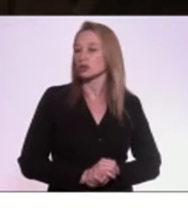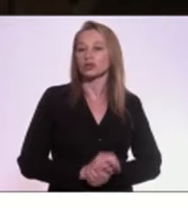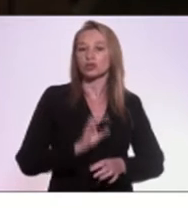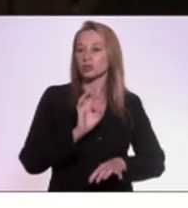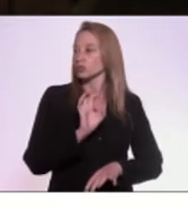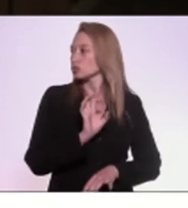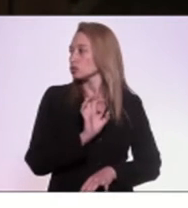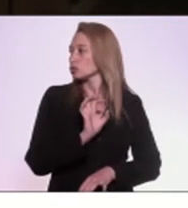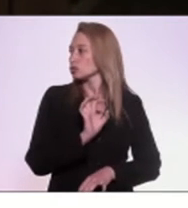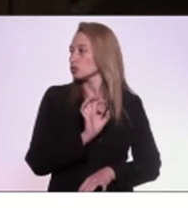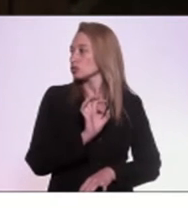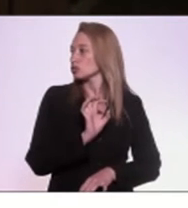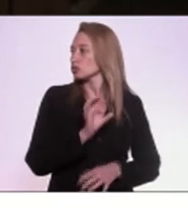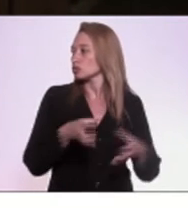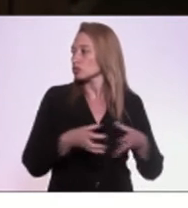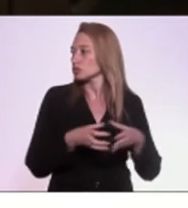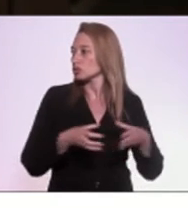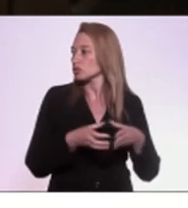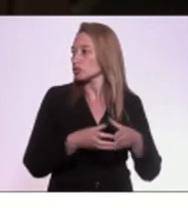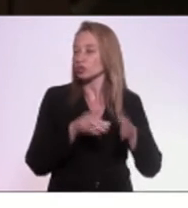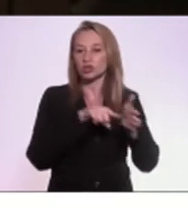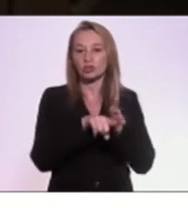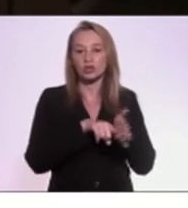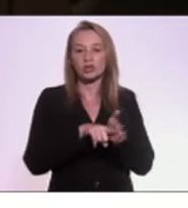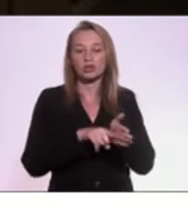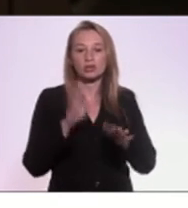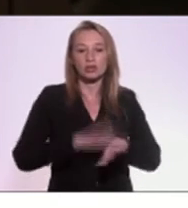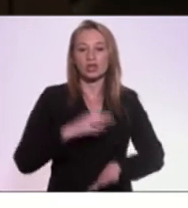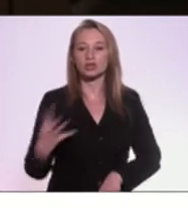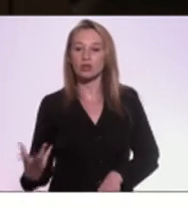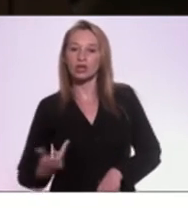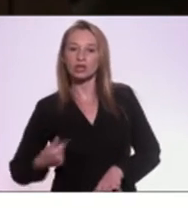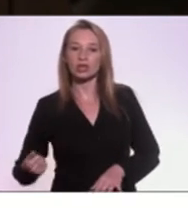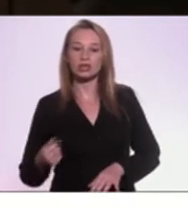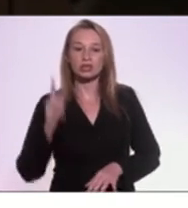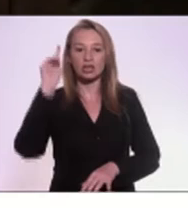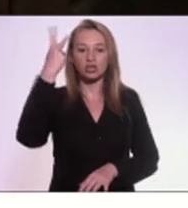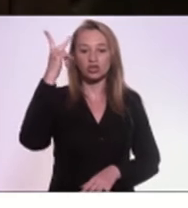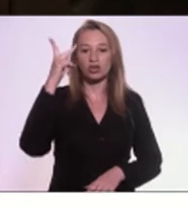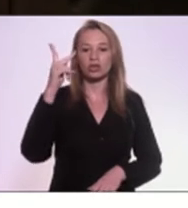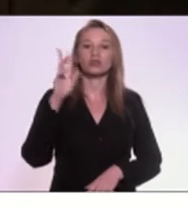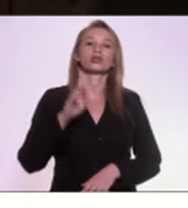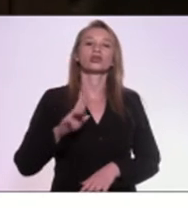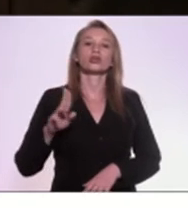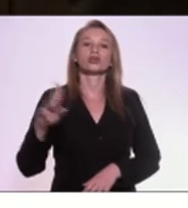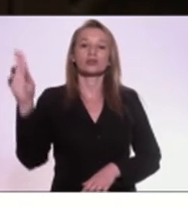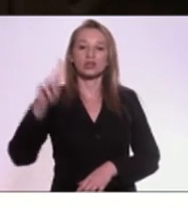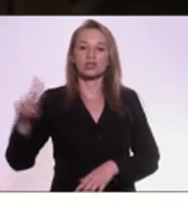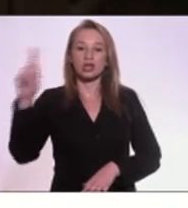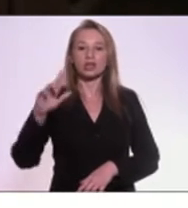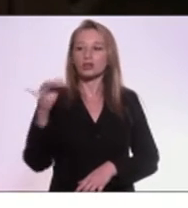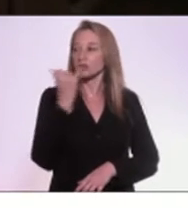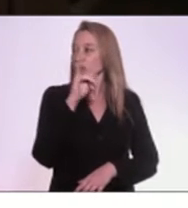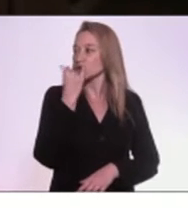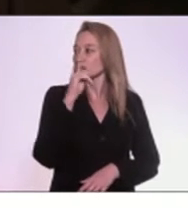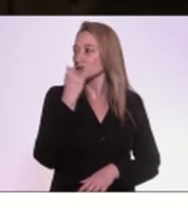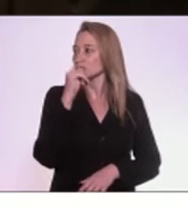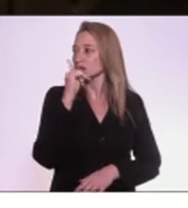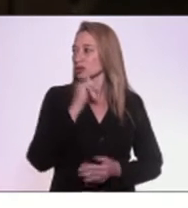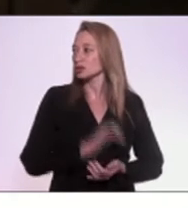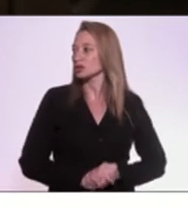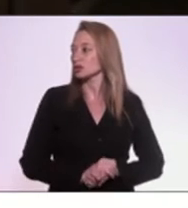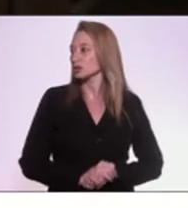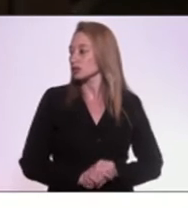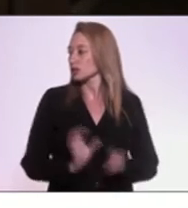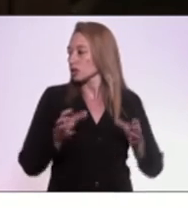de pesquisa dos mais qualificados e produtivos da história da Universidade Federal Fluminense, que é o Grupo Alfa, o Grupo de